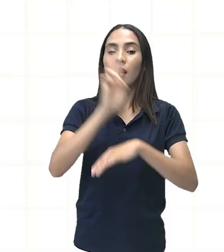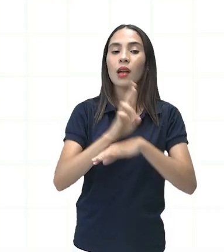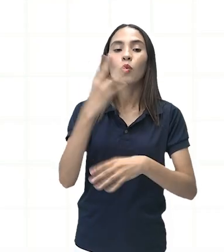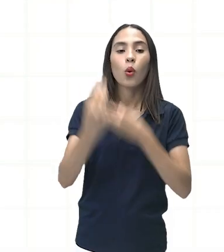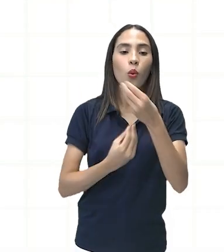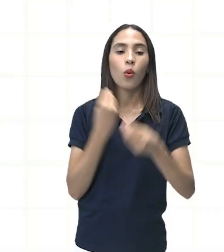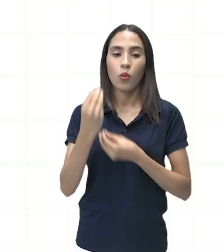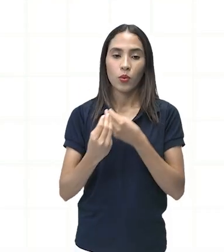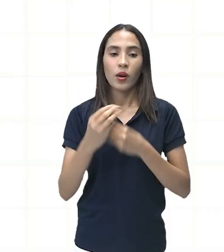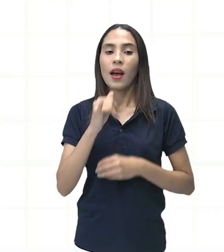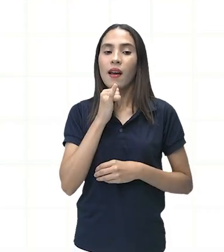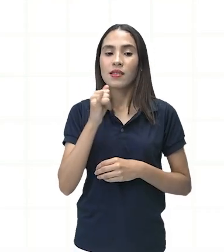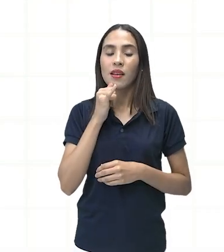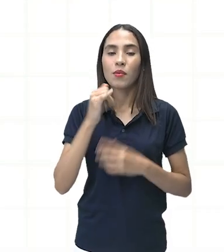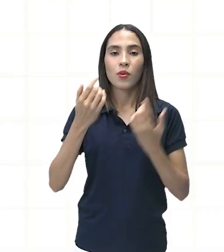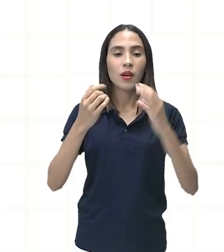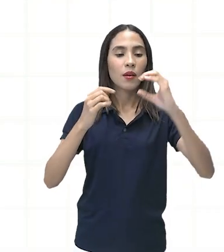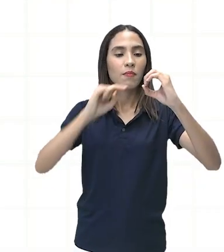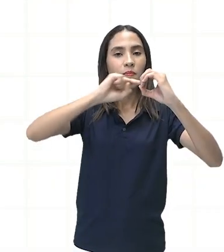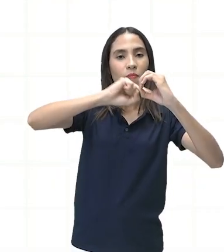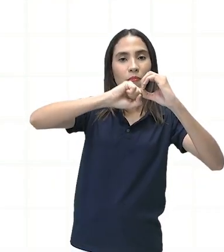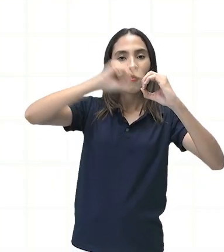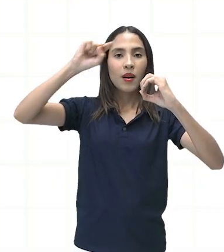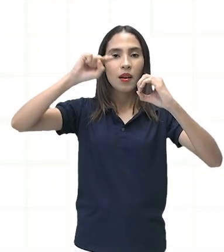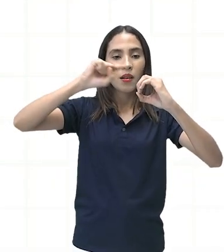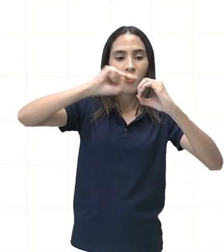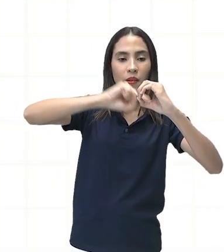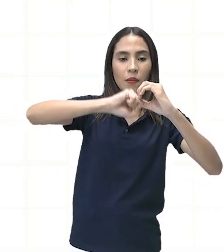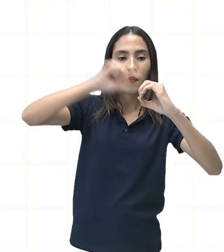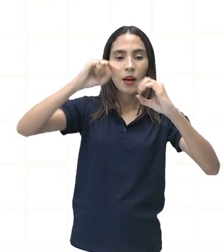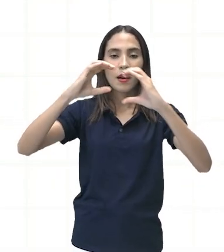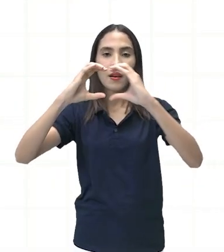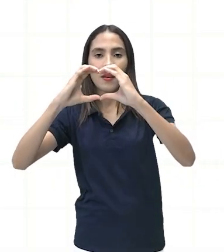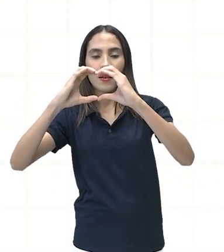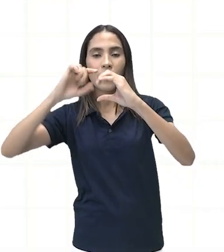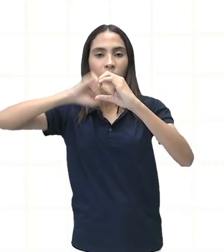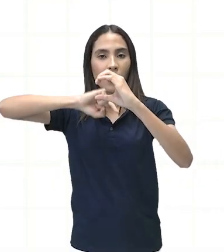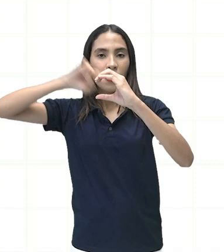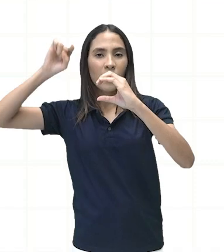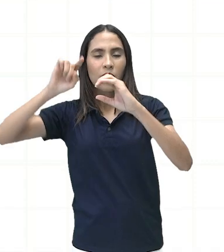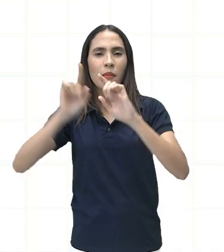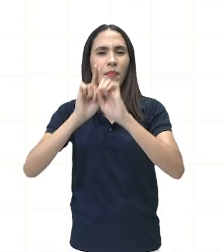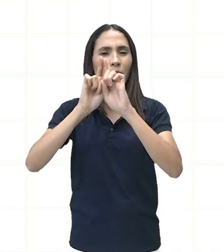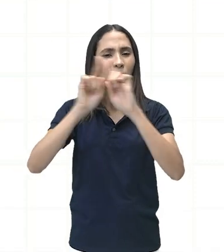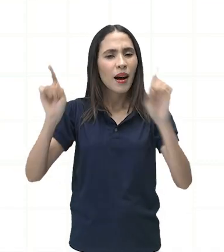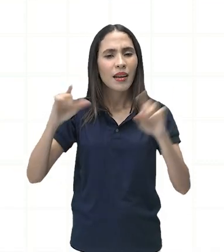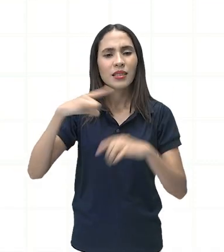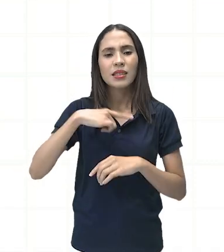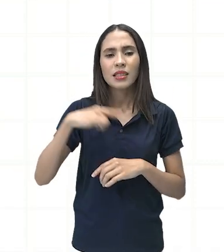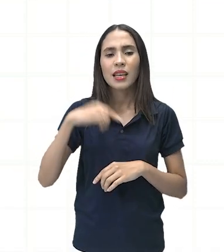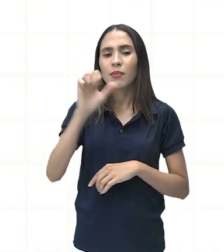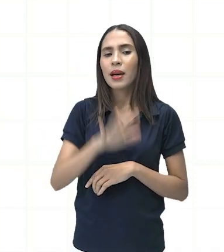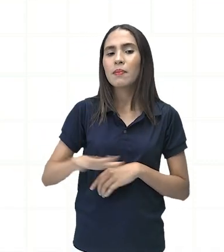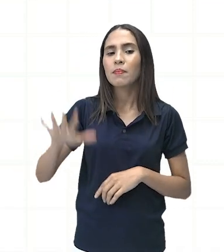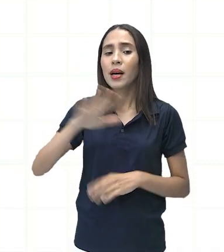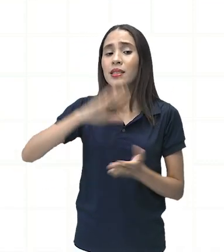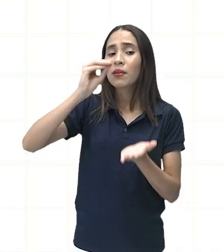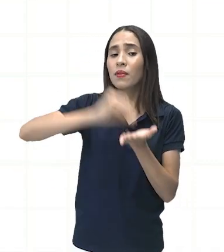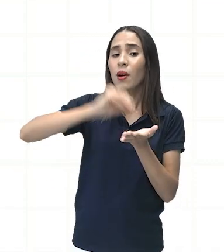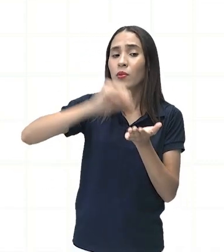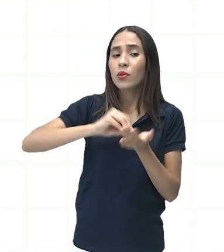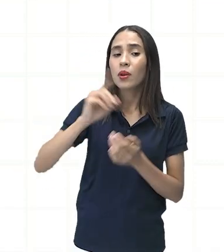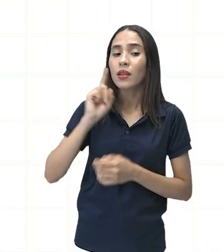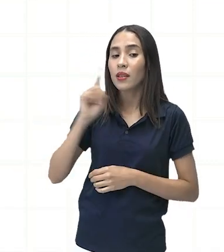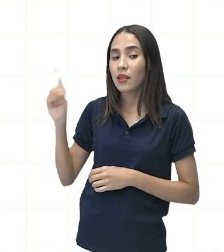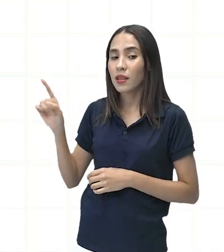árvore genealógica, eles são representados através de um traço, cortando o símbolo deles. Professora, mas tem um símbolo